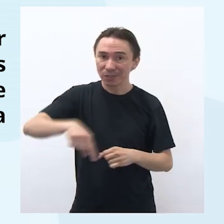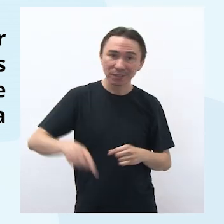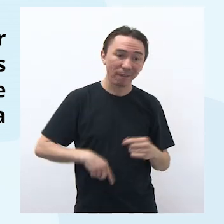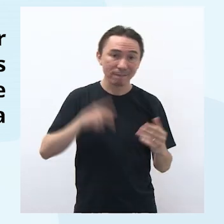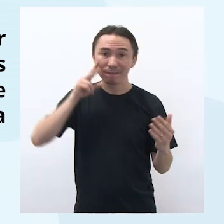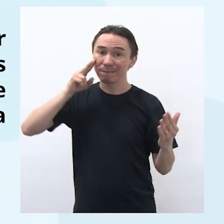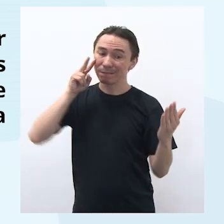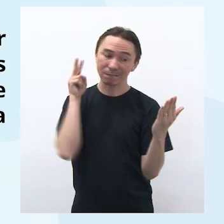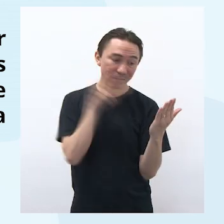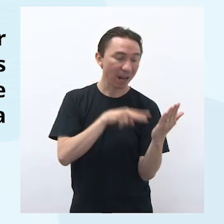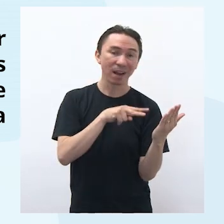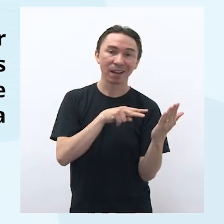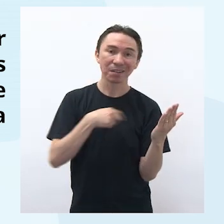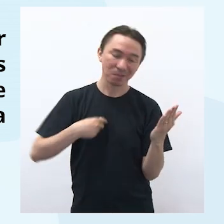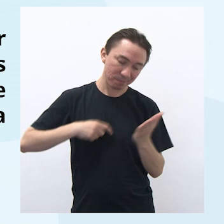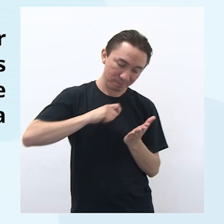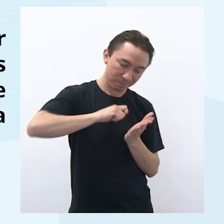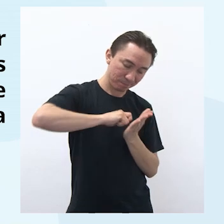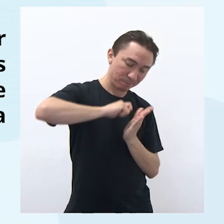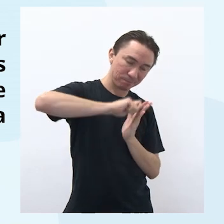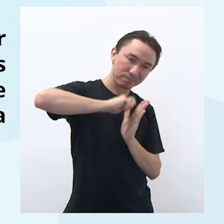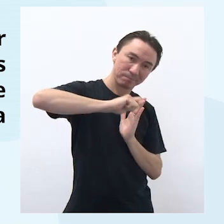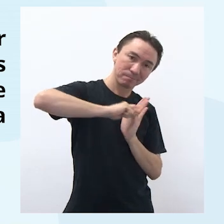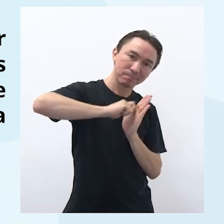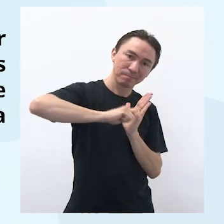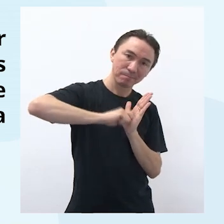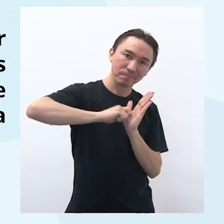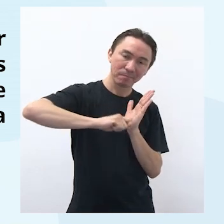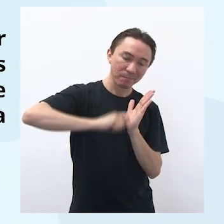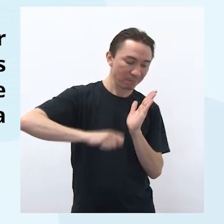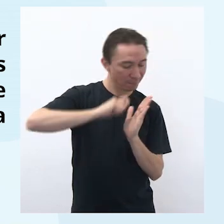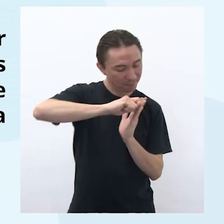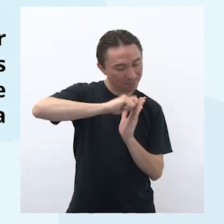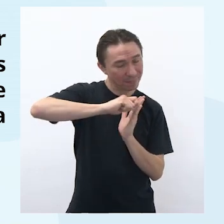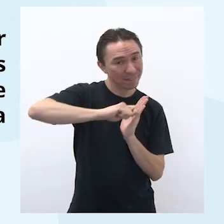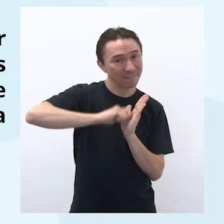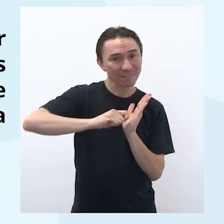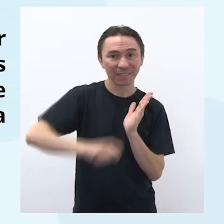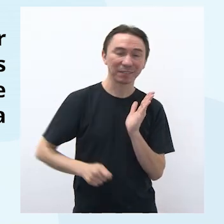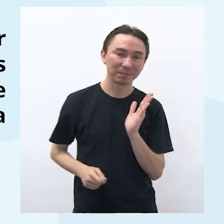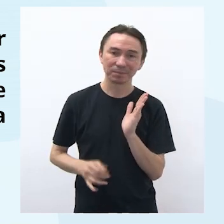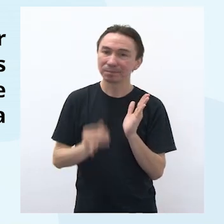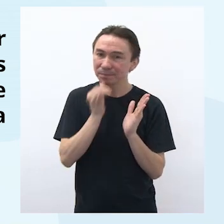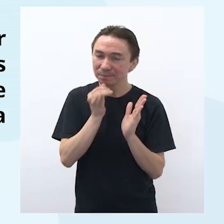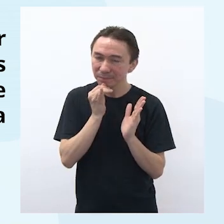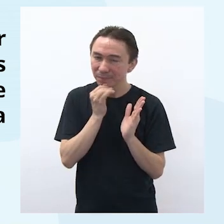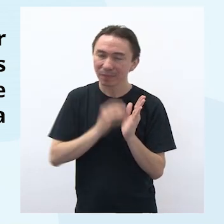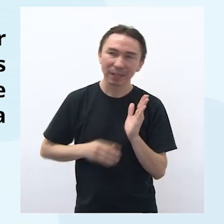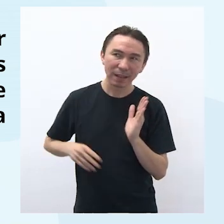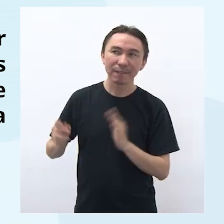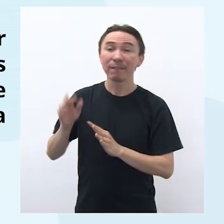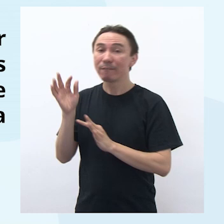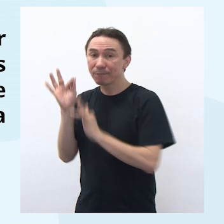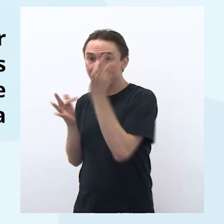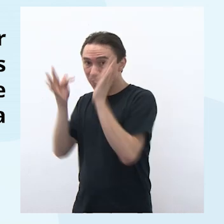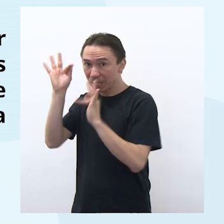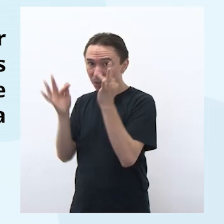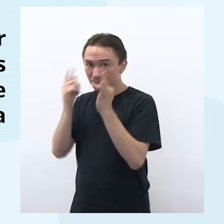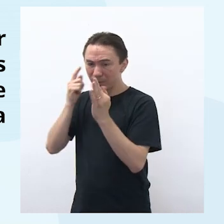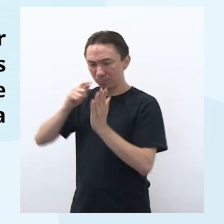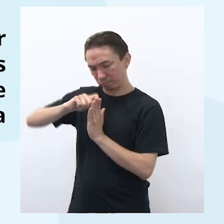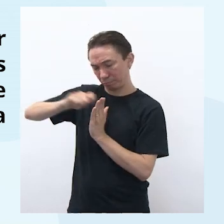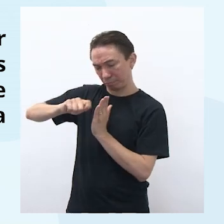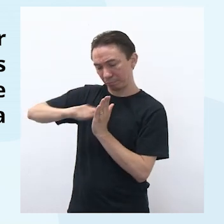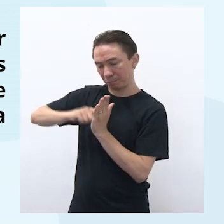o nosso diário de bordo? O que ele está dizendo para nós, daquela pessoa lá de fevereiro, para essa pessoa agora